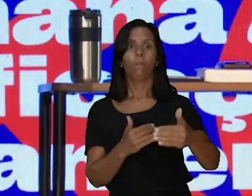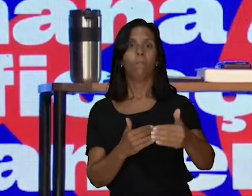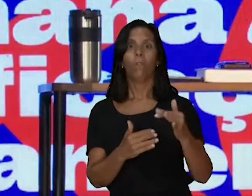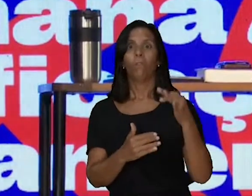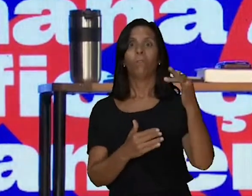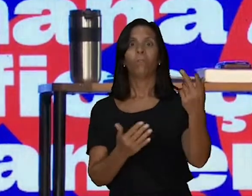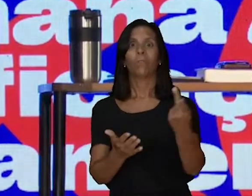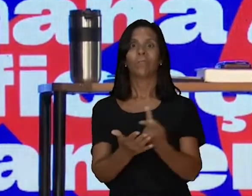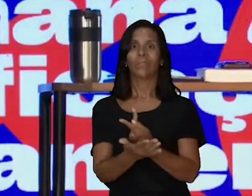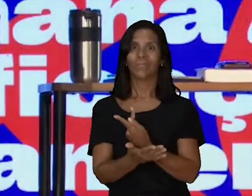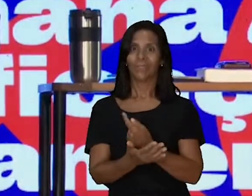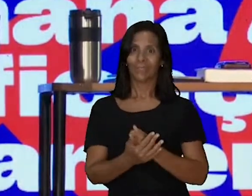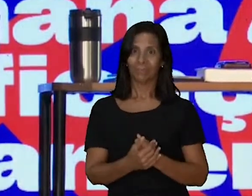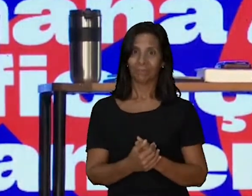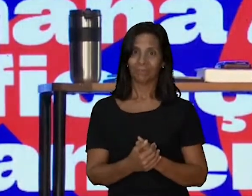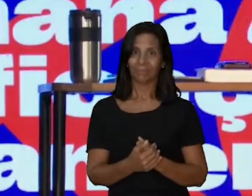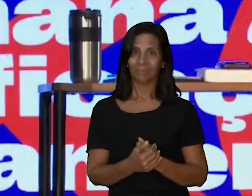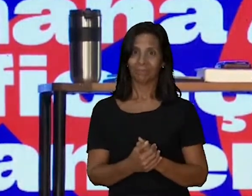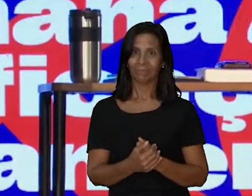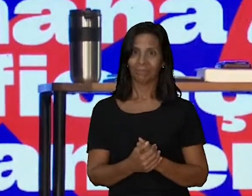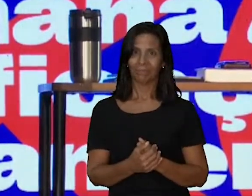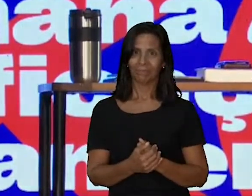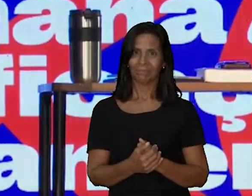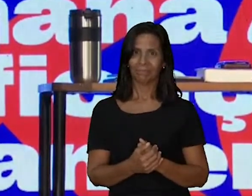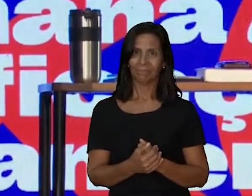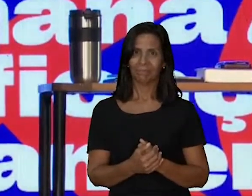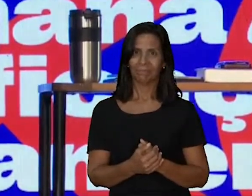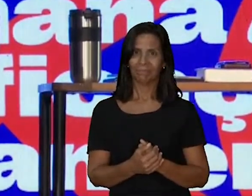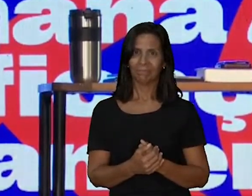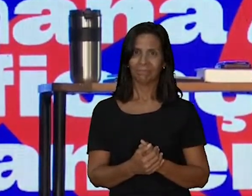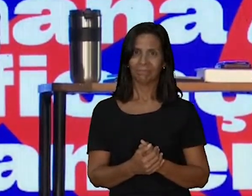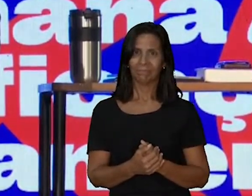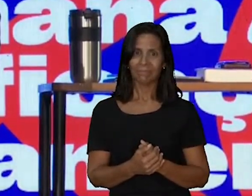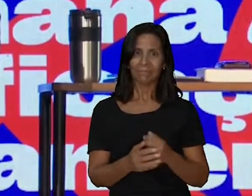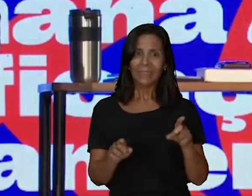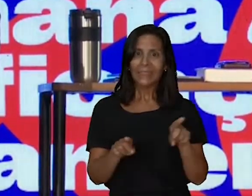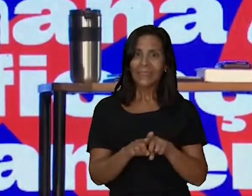E sabe, Deus está começando um novo mover aqui.